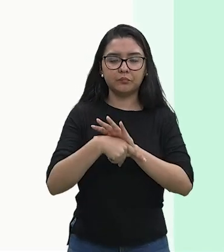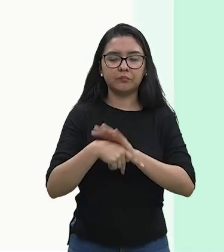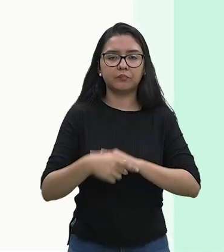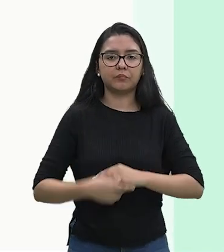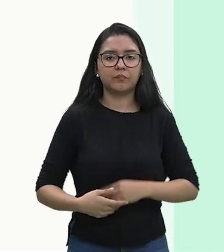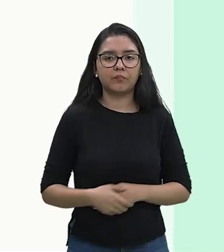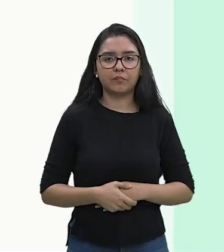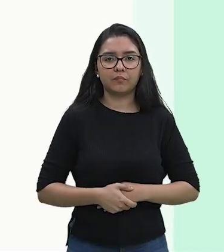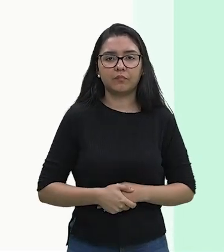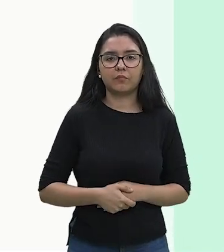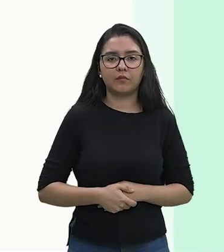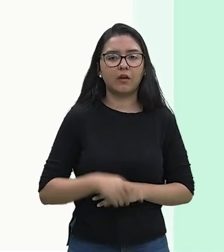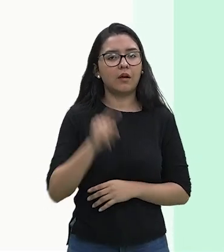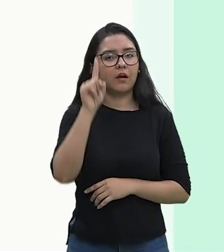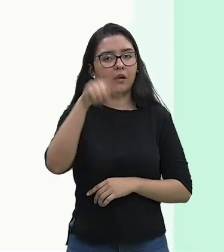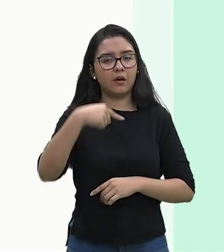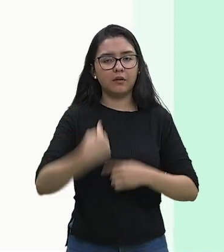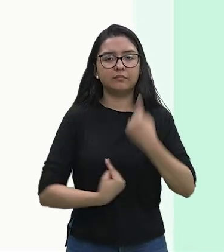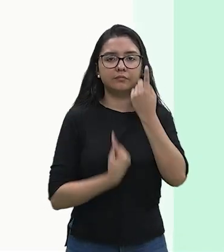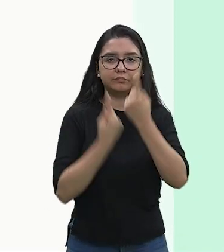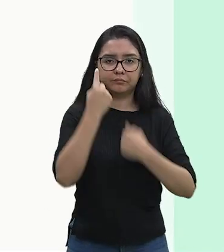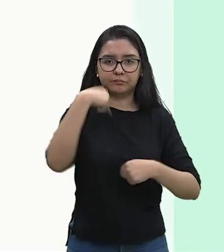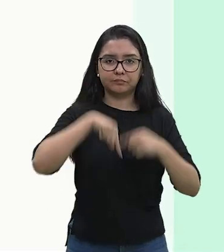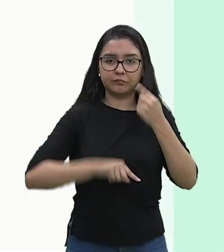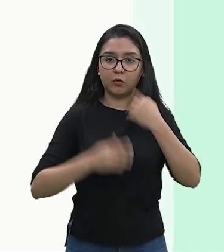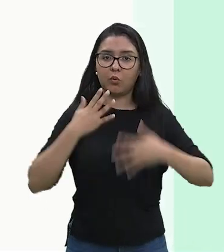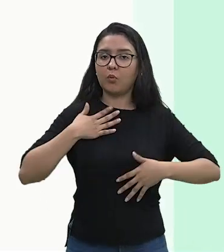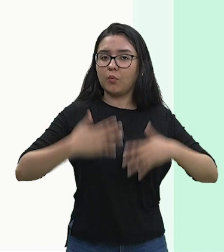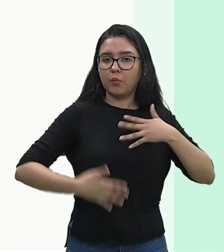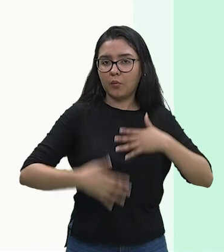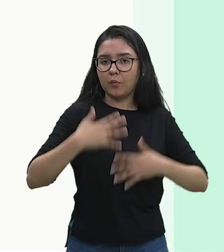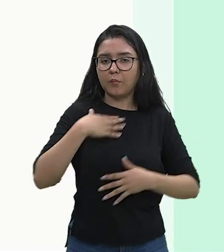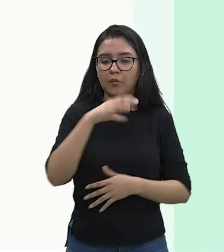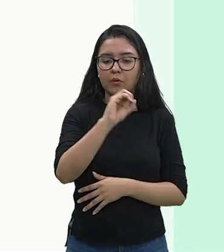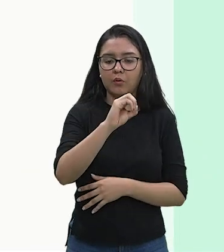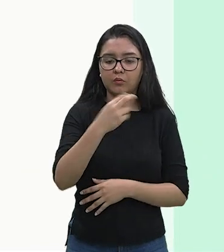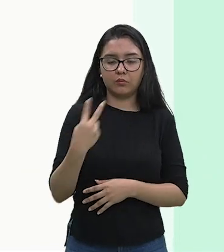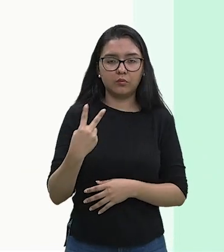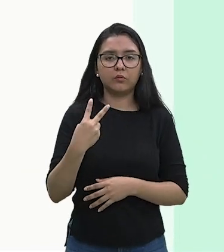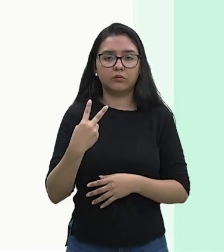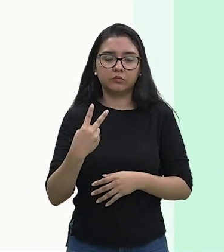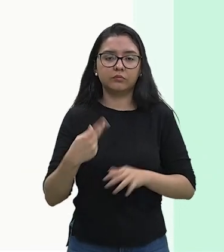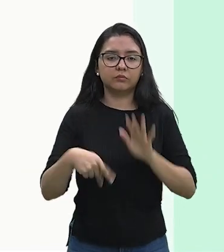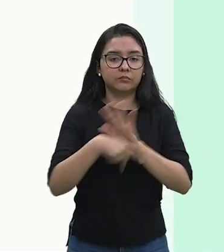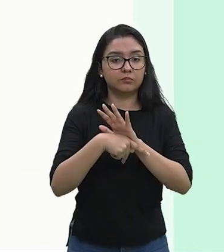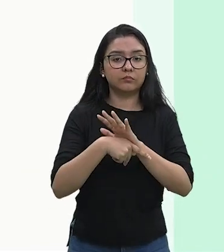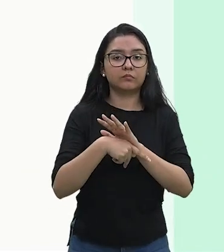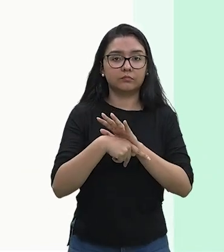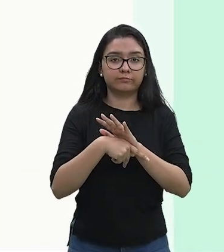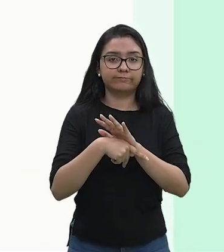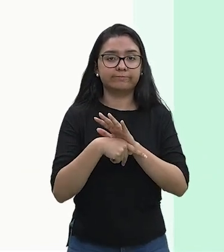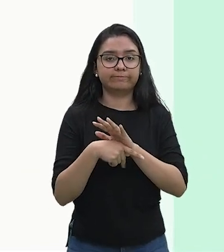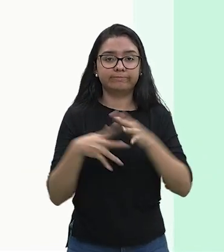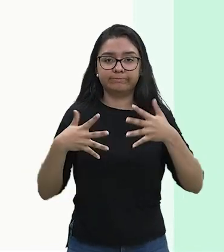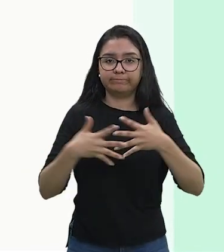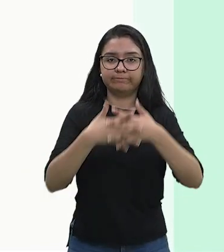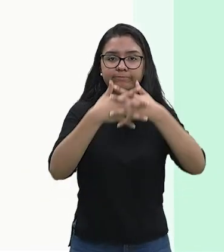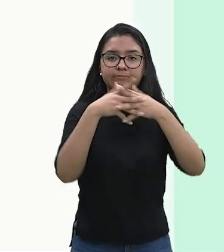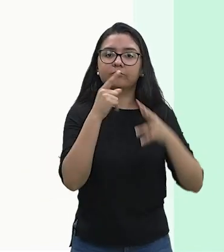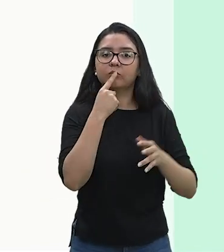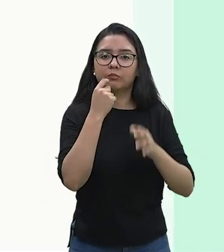vermelhos é a de transportar o oxigênio pelo nosso corpo. E ele vai fazer parte, então, do tecido sanguíneo.